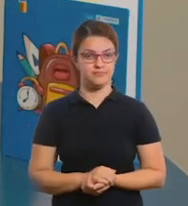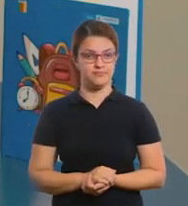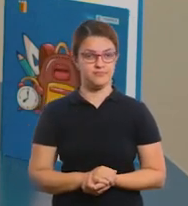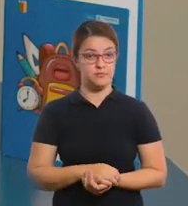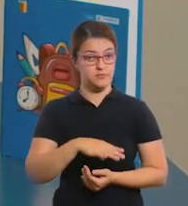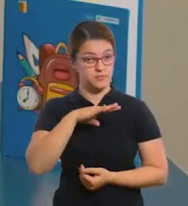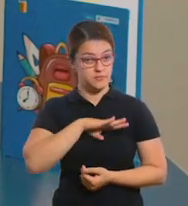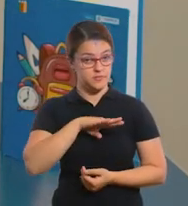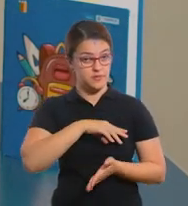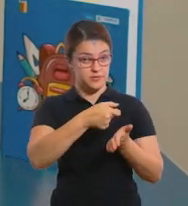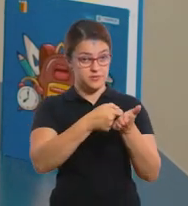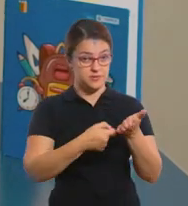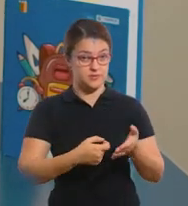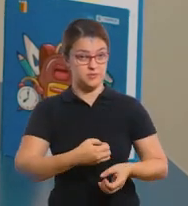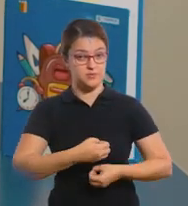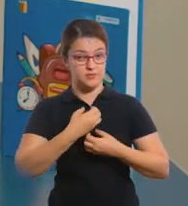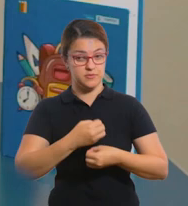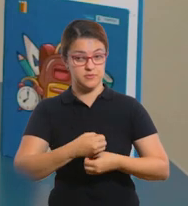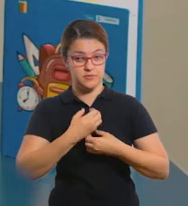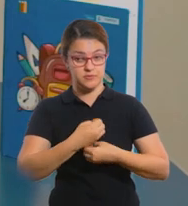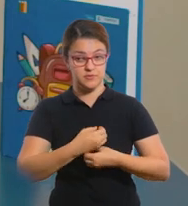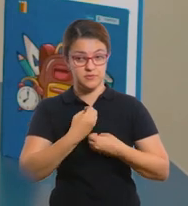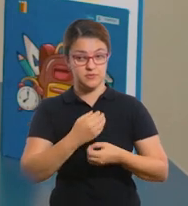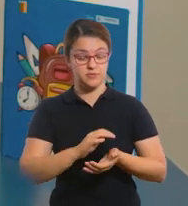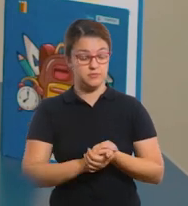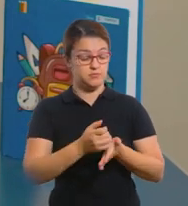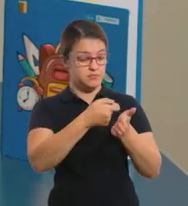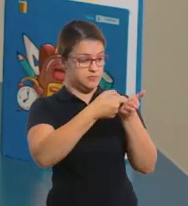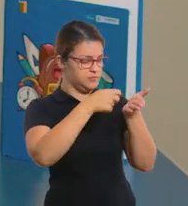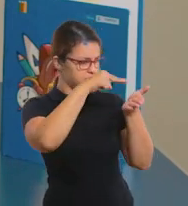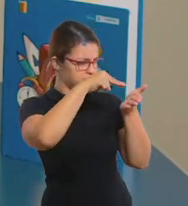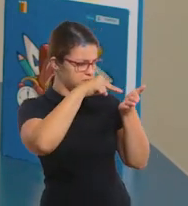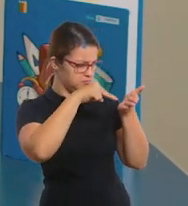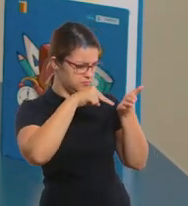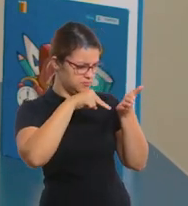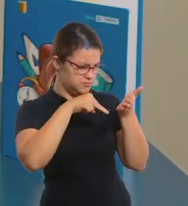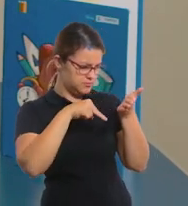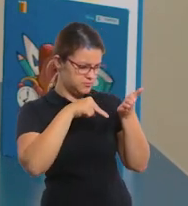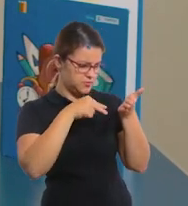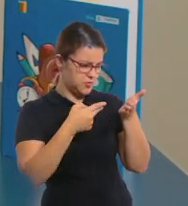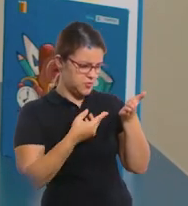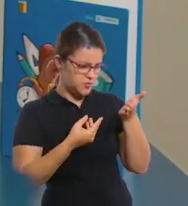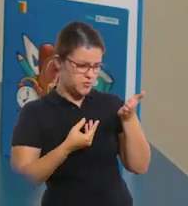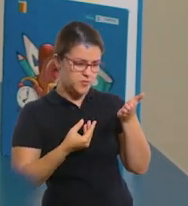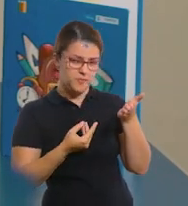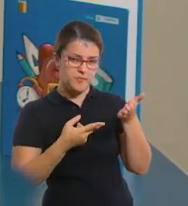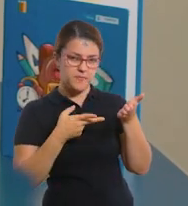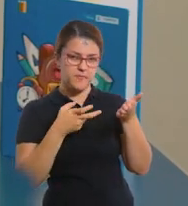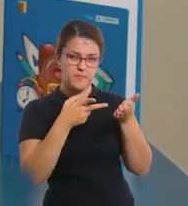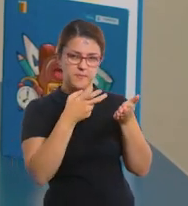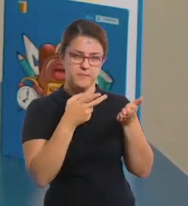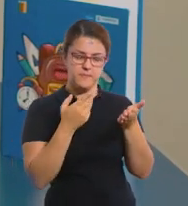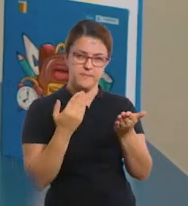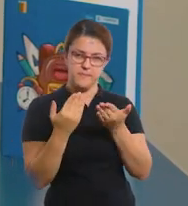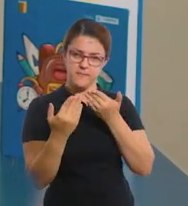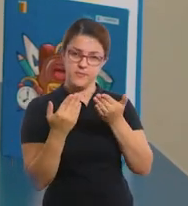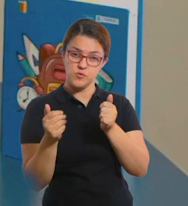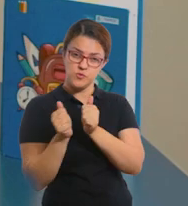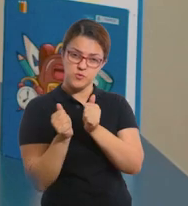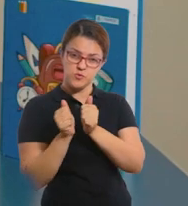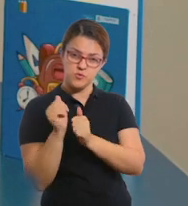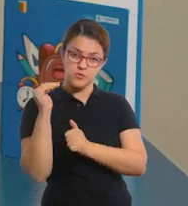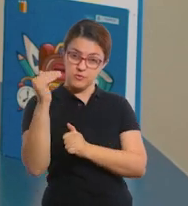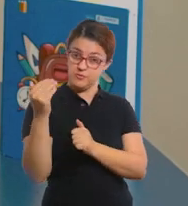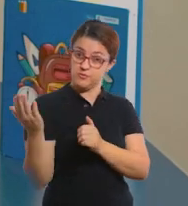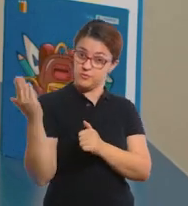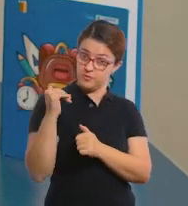portuguesa vamos ler o texto que rima você vai ler esse texto e analisar o poema junto com